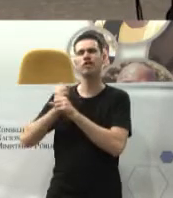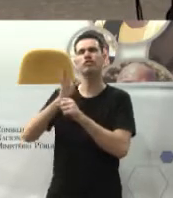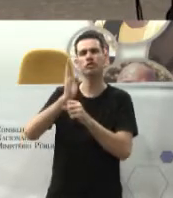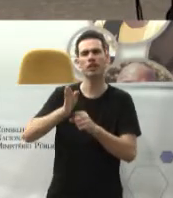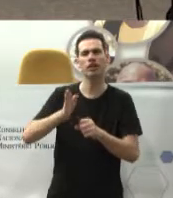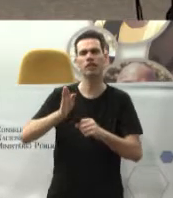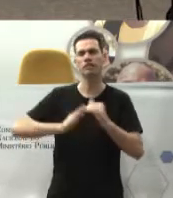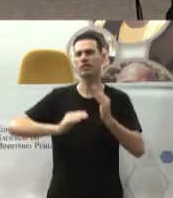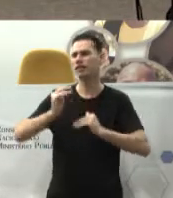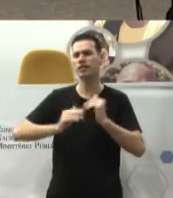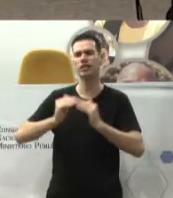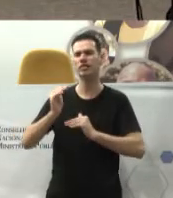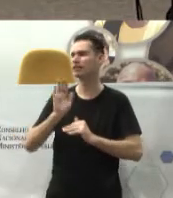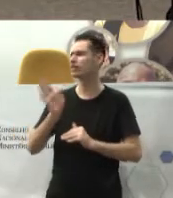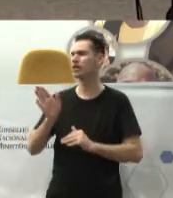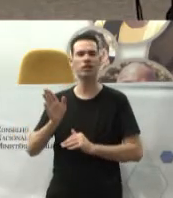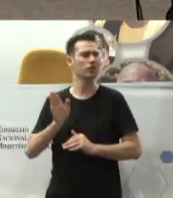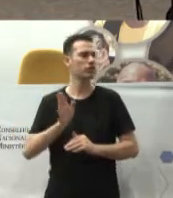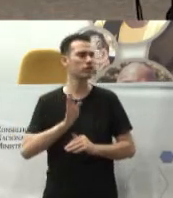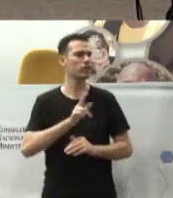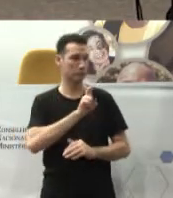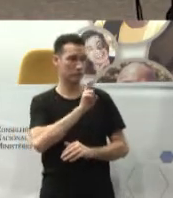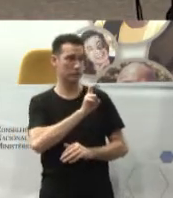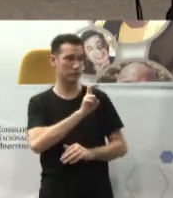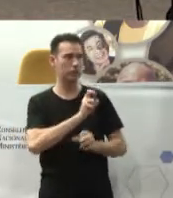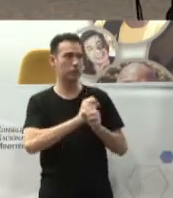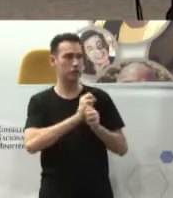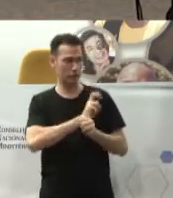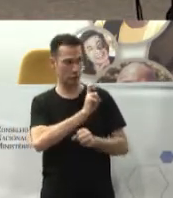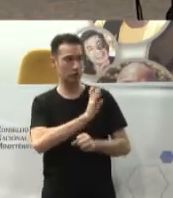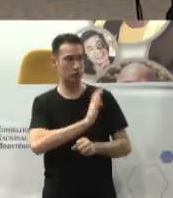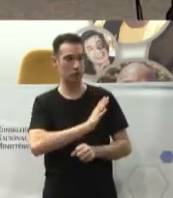prática? 5 anos, mais ou menos.